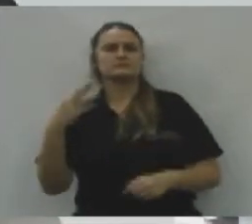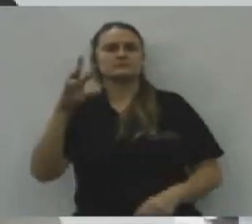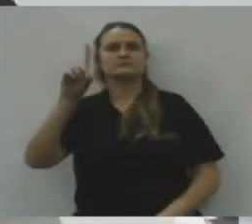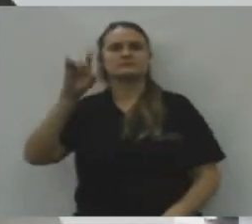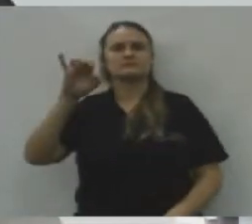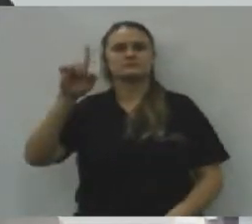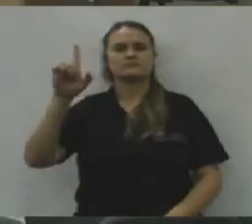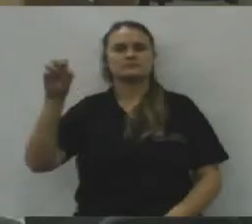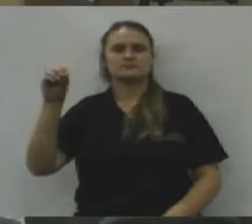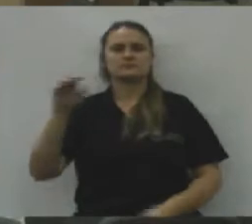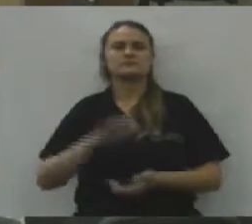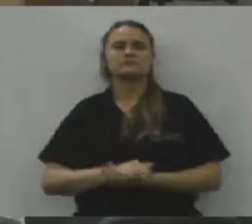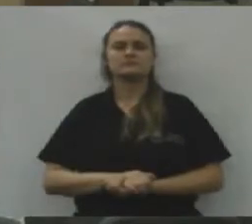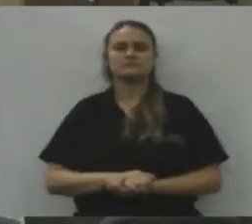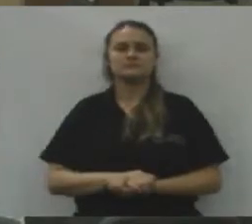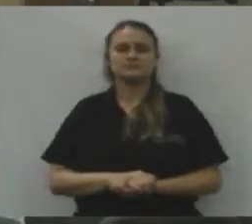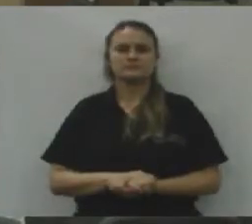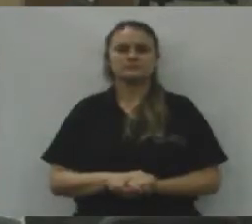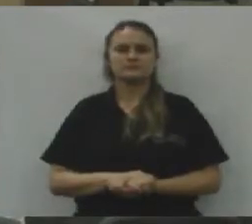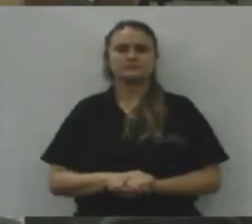Santos.